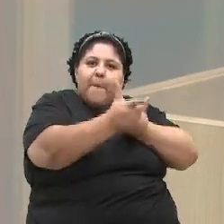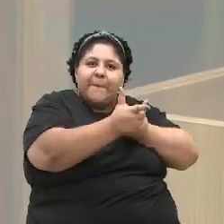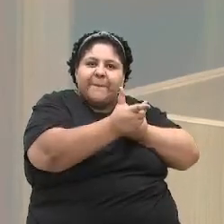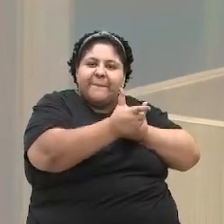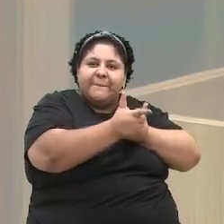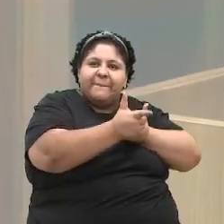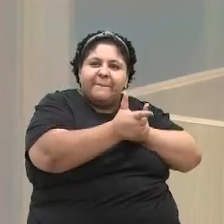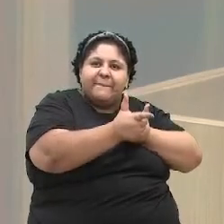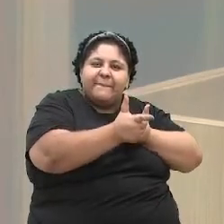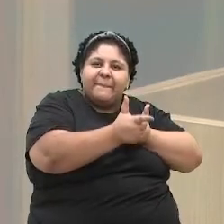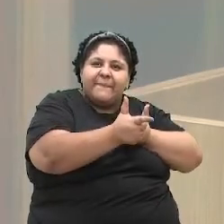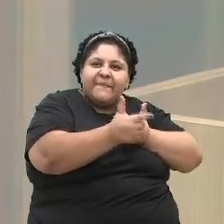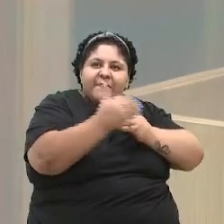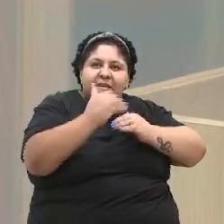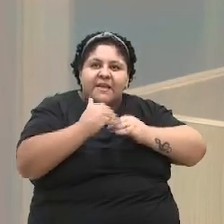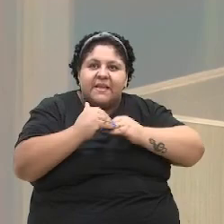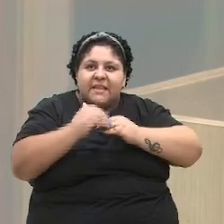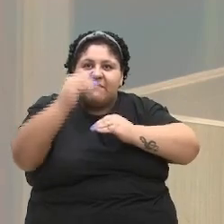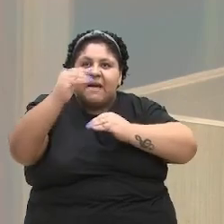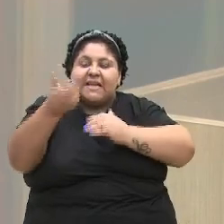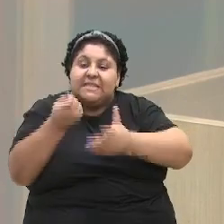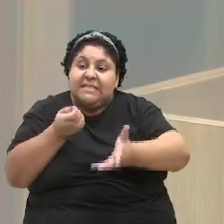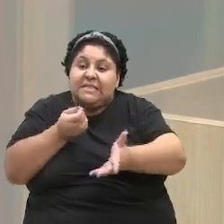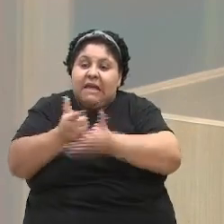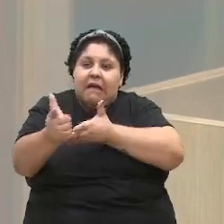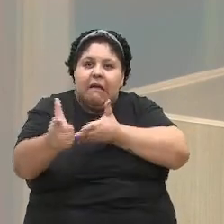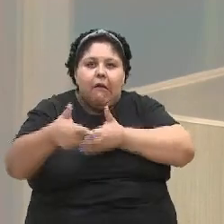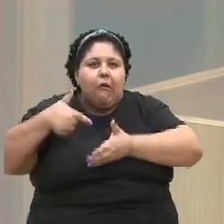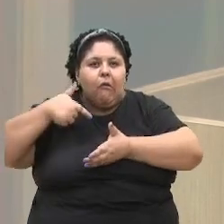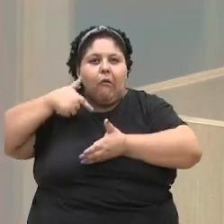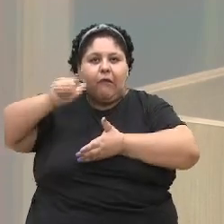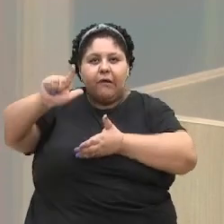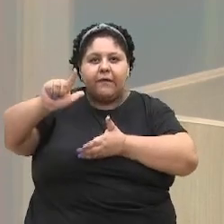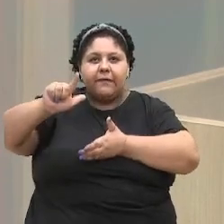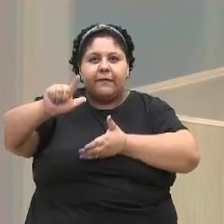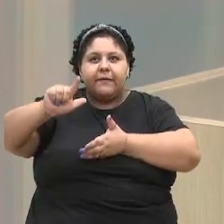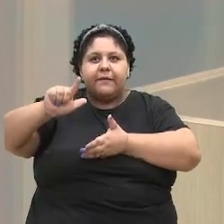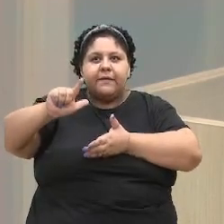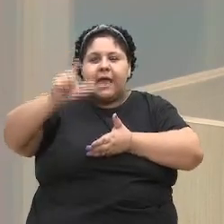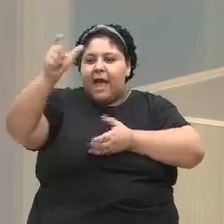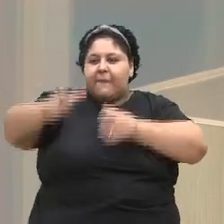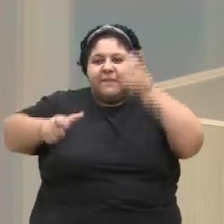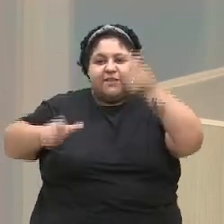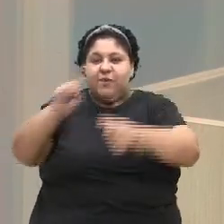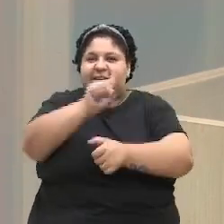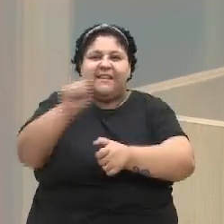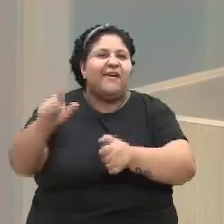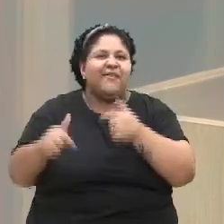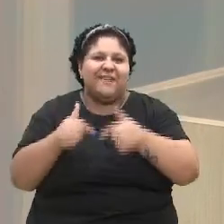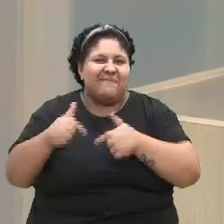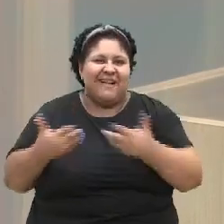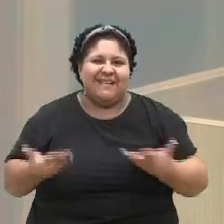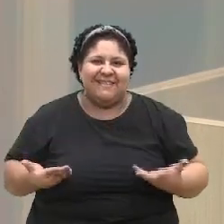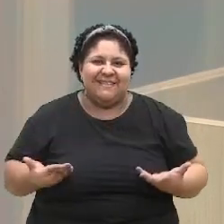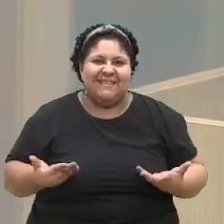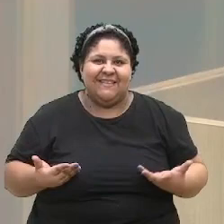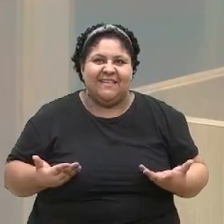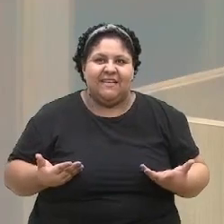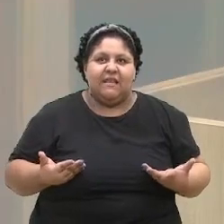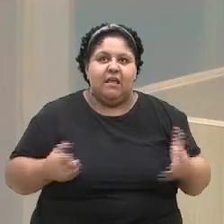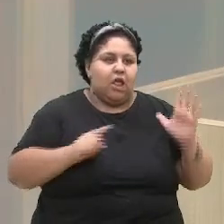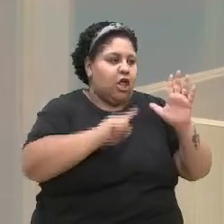mais ganha é o atravessador que é aquele que menos trabalha que é aquele que não suja as